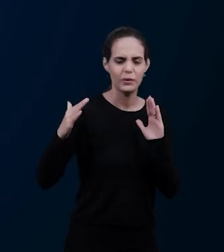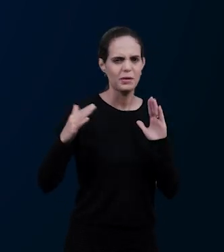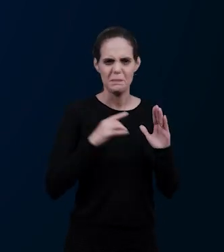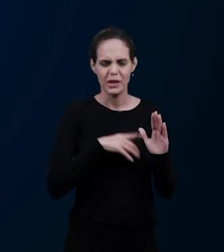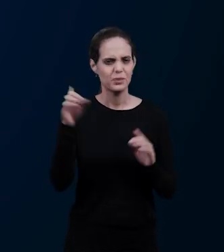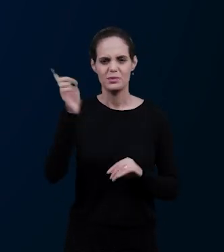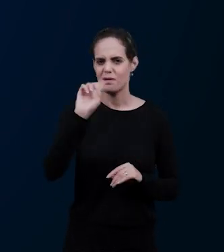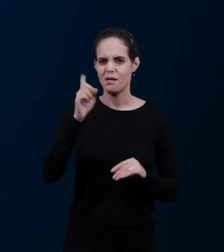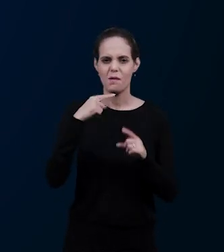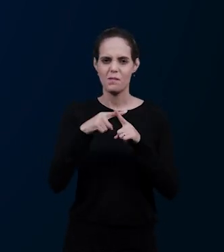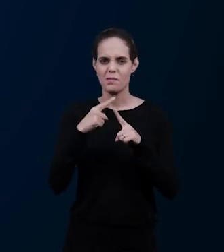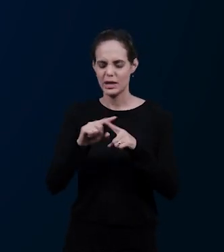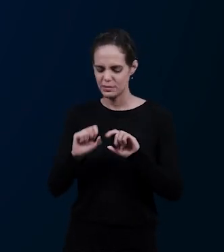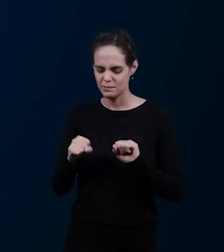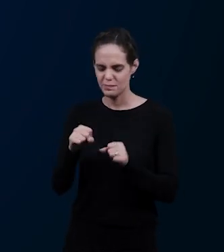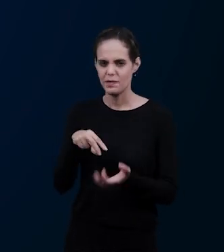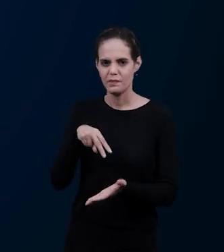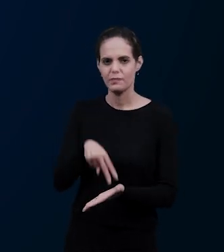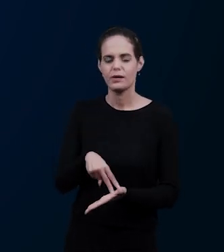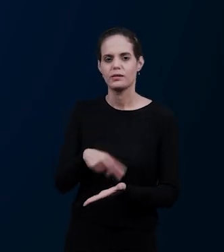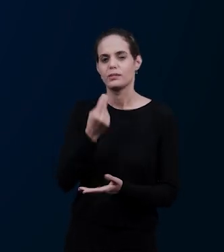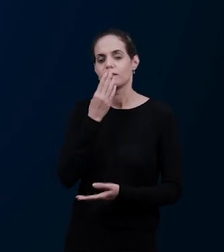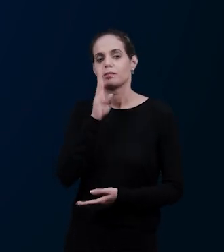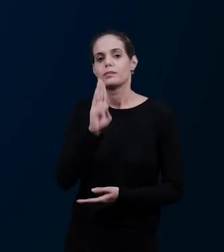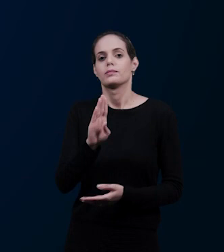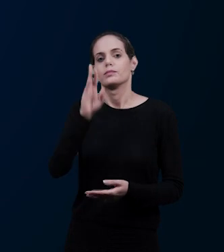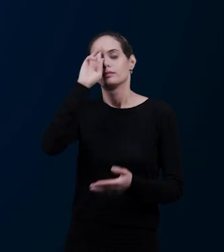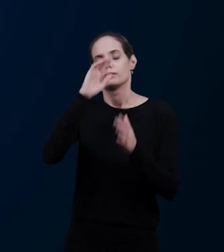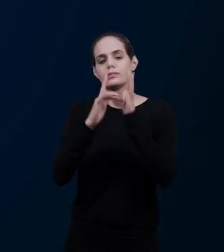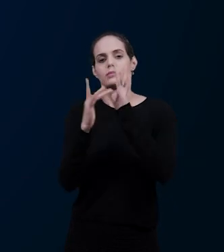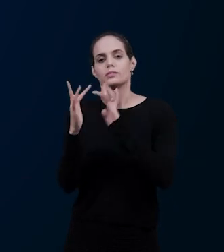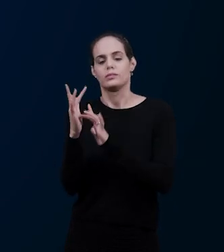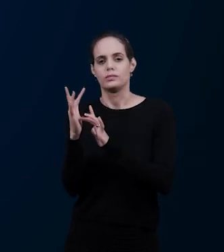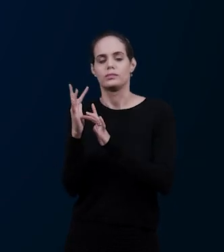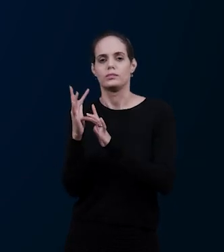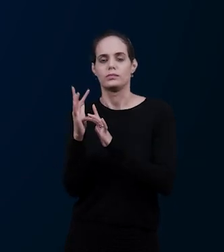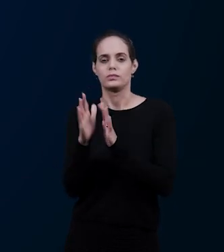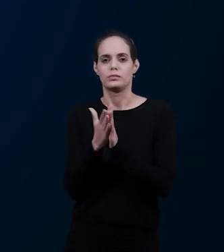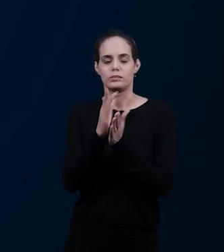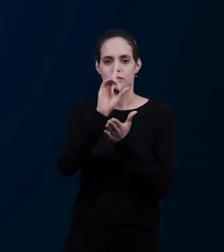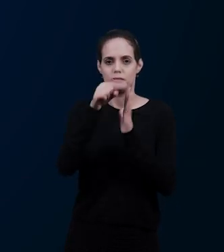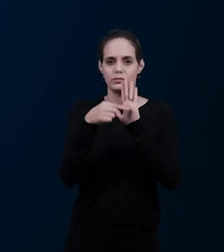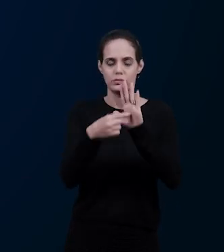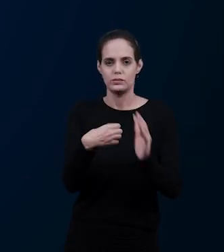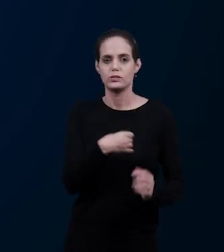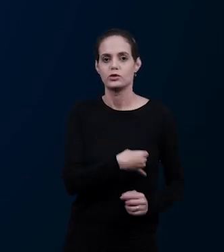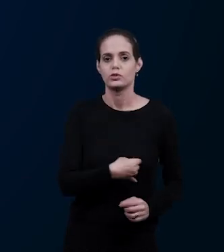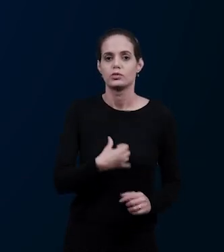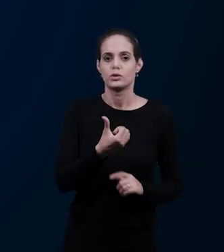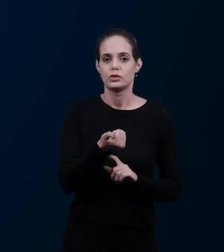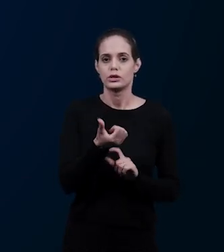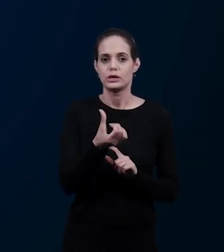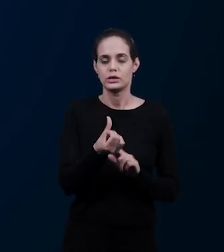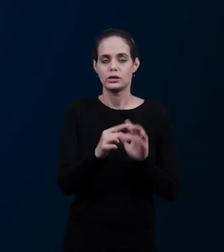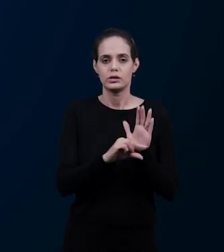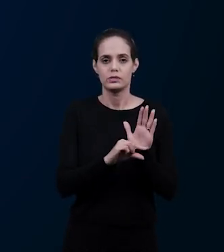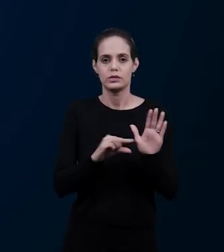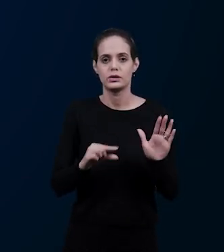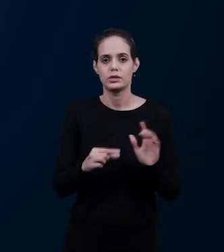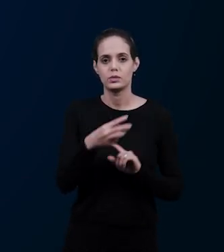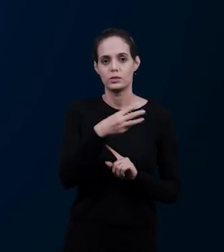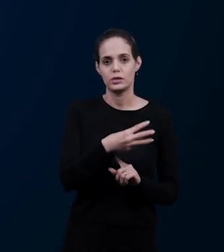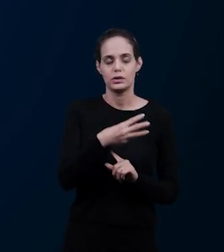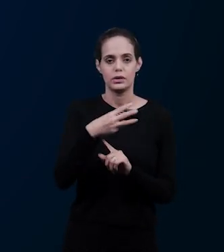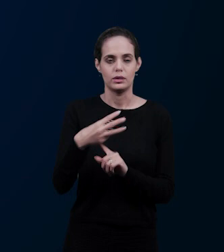está firmada na promessa do Senhor Jesus, que está escrita aqui, na palavra de Deus, em João 16,